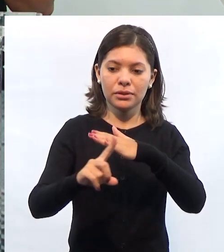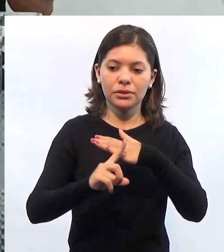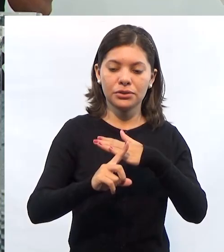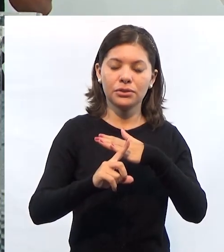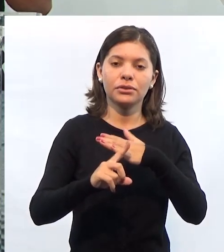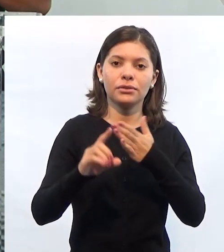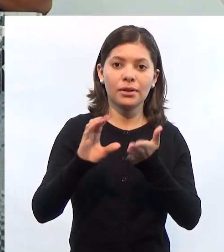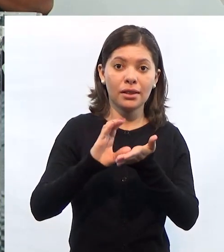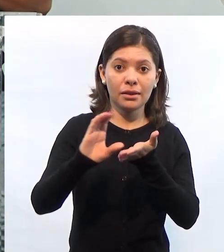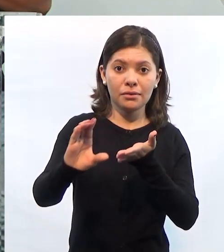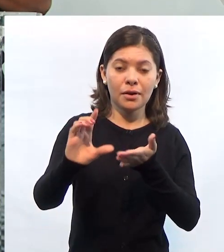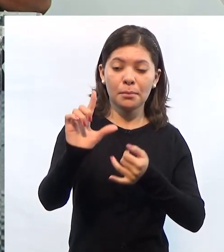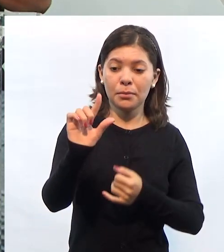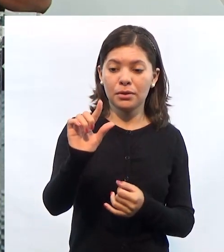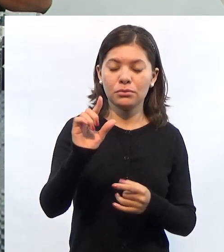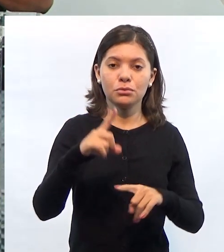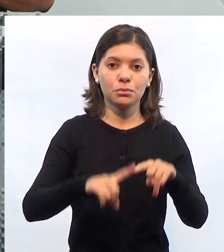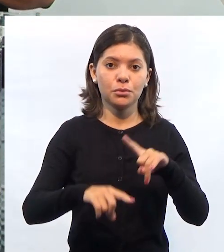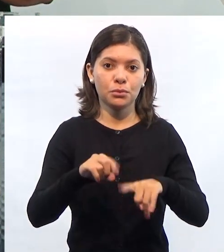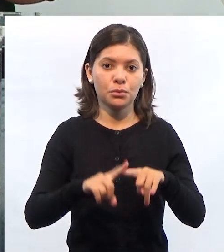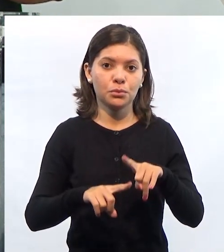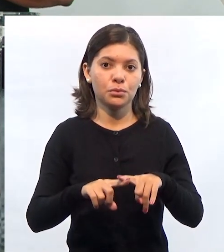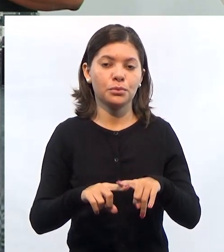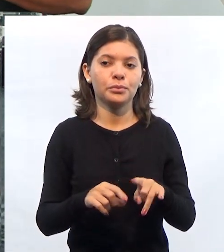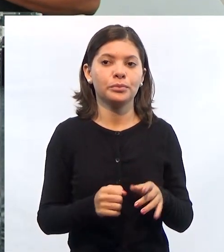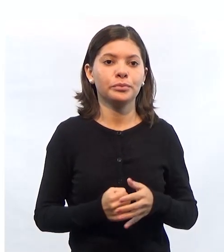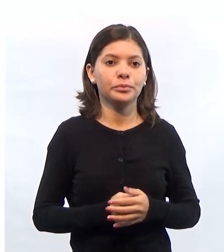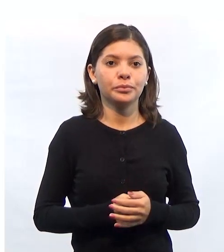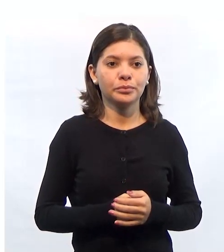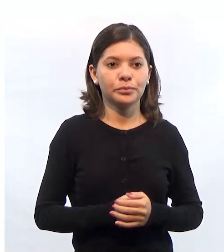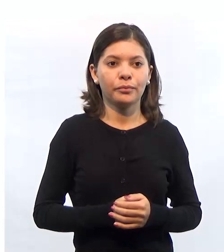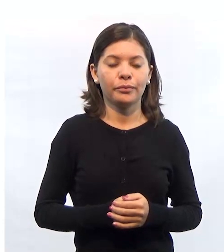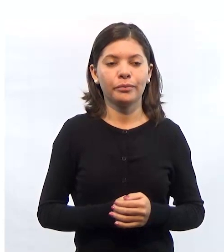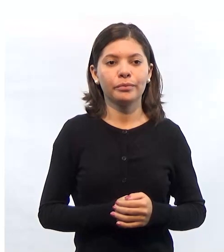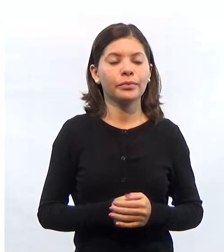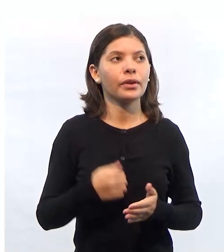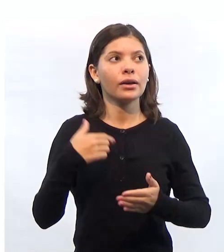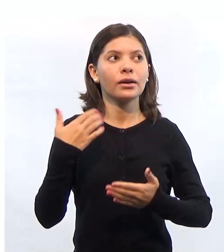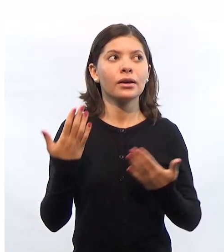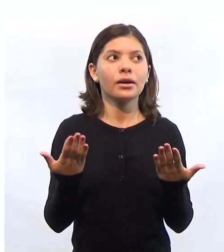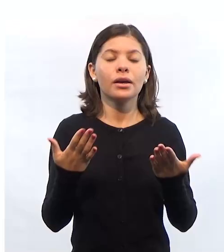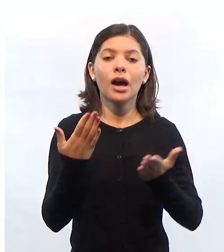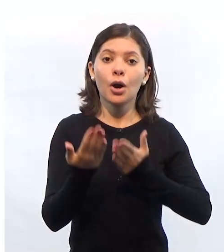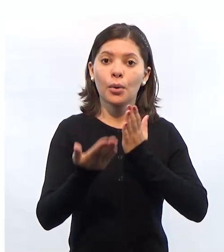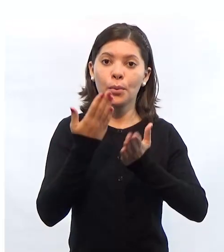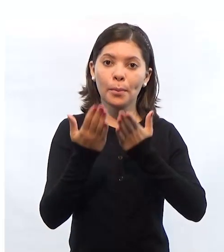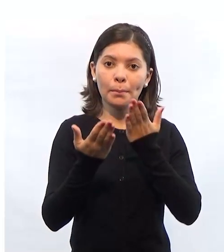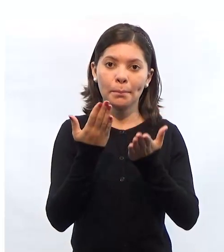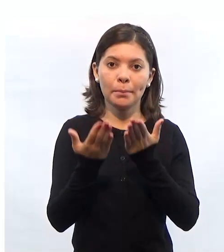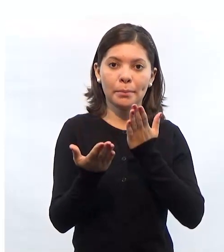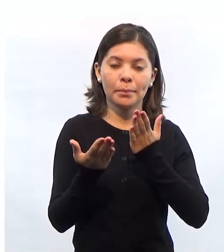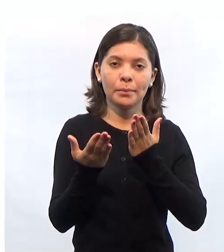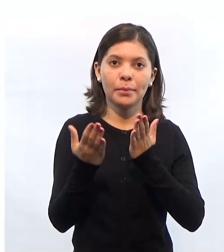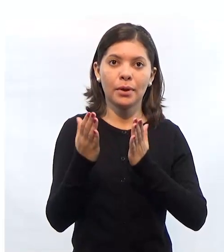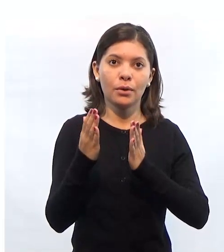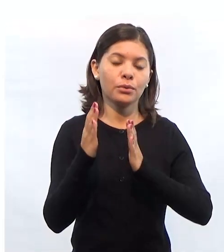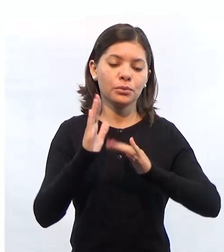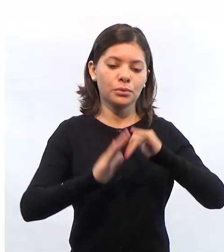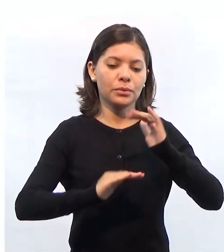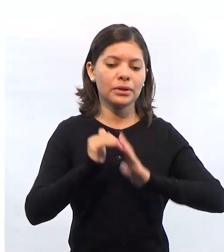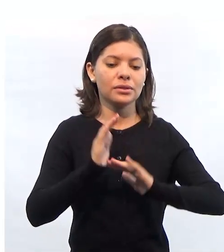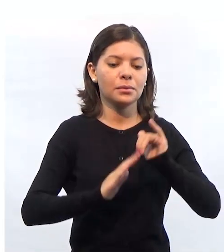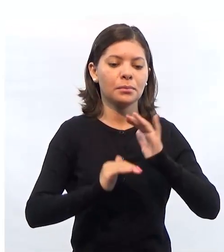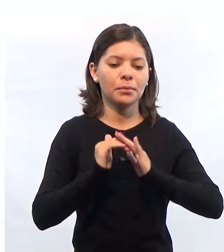que a máquina já está desregulada E aí a comparação desse desempenho